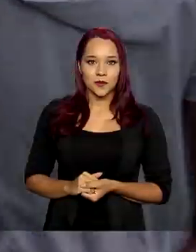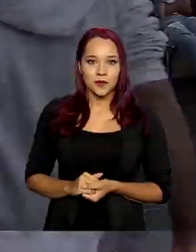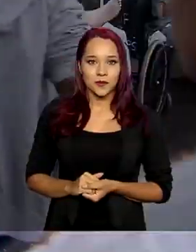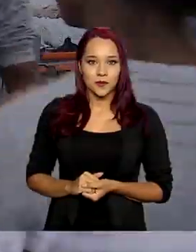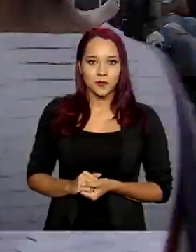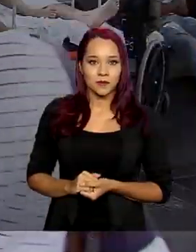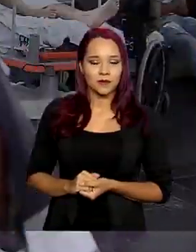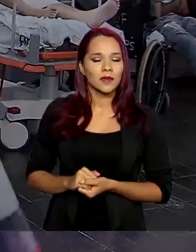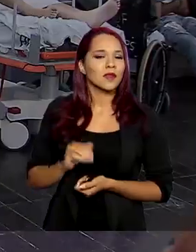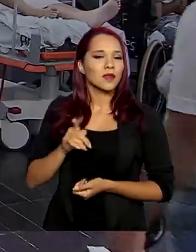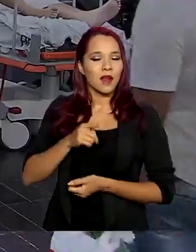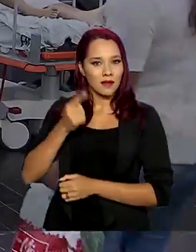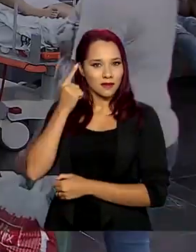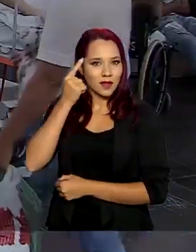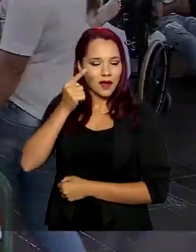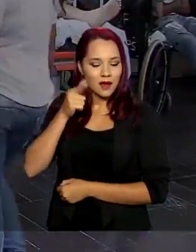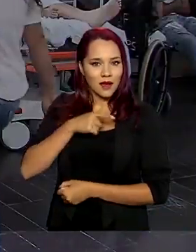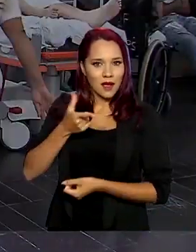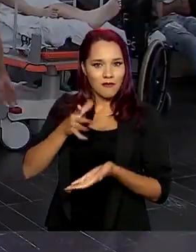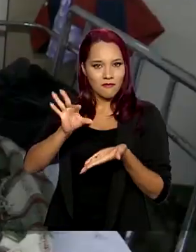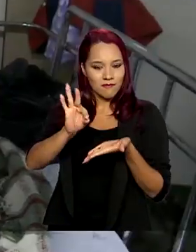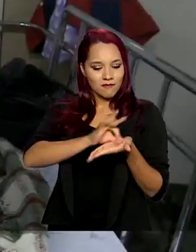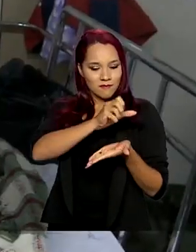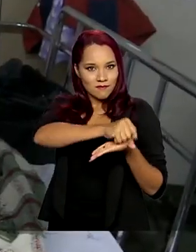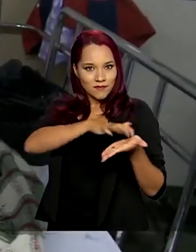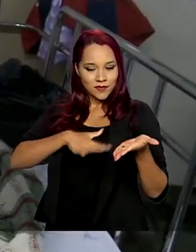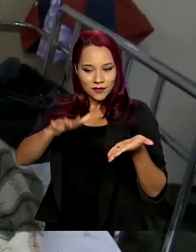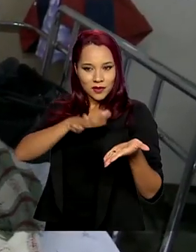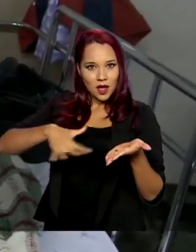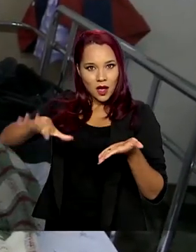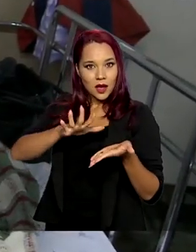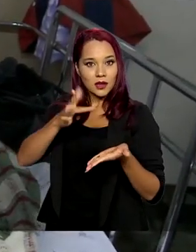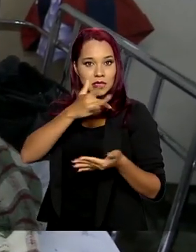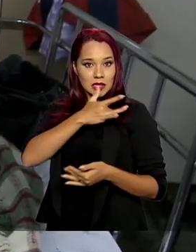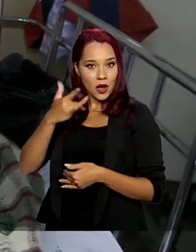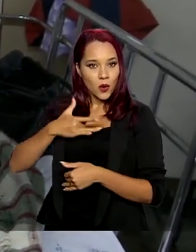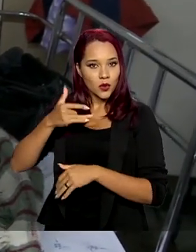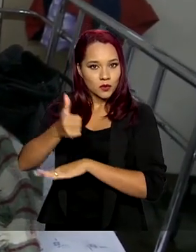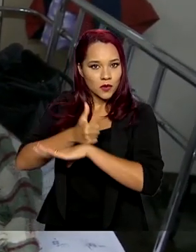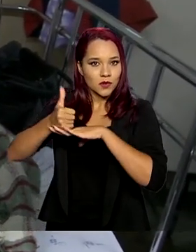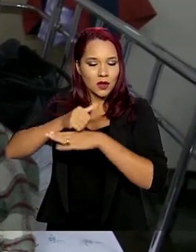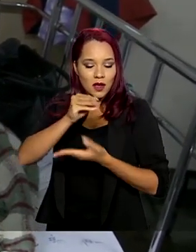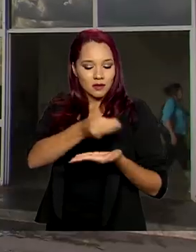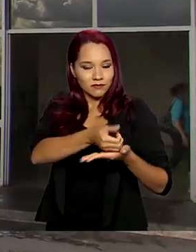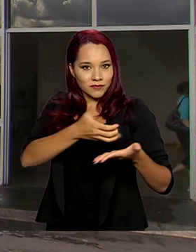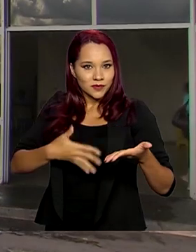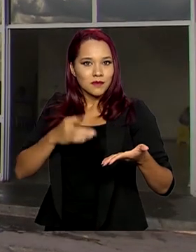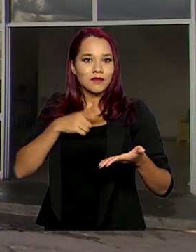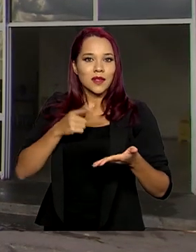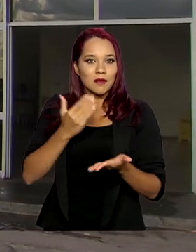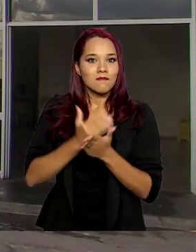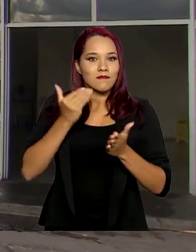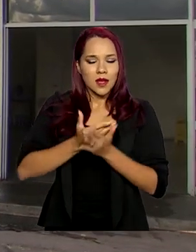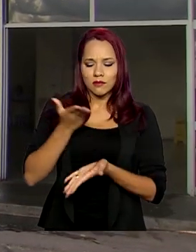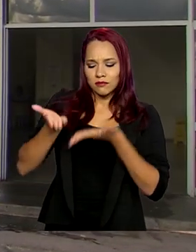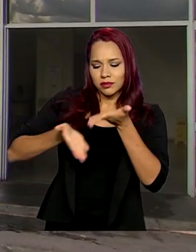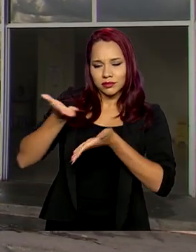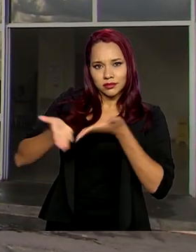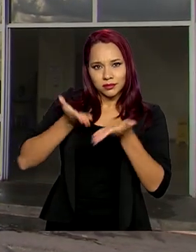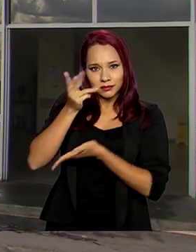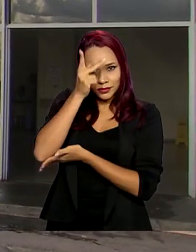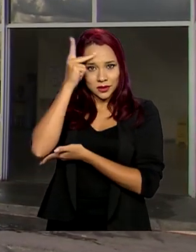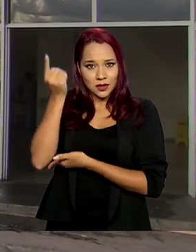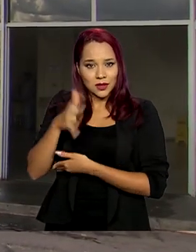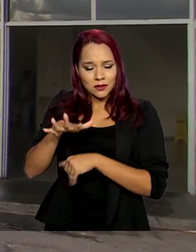A ideia é cadastrar voluntários da área de saúde para reforçar o atendimento aos infectados em